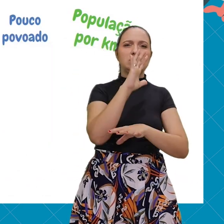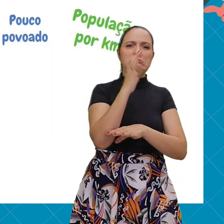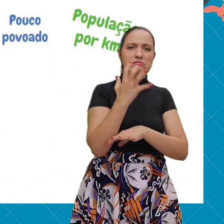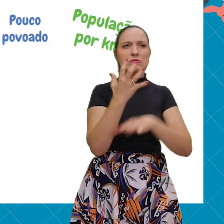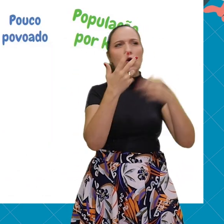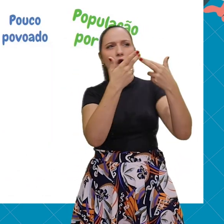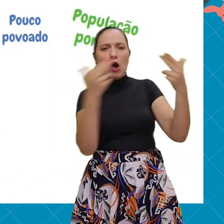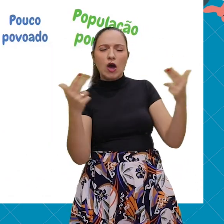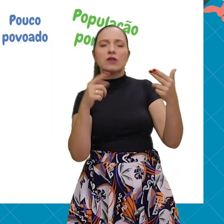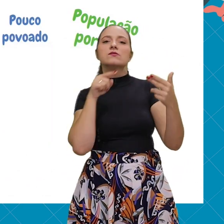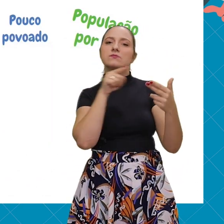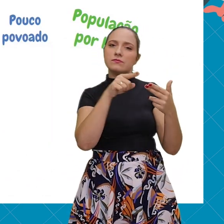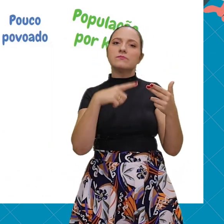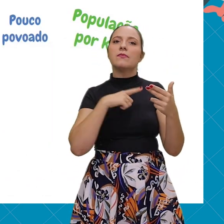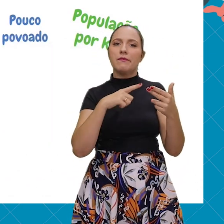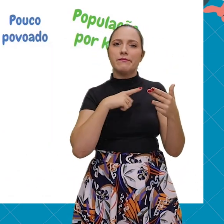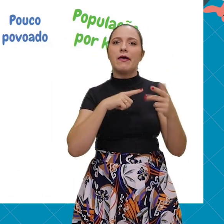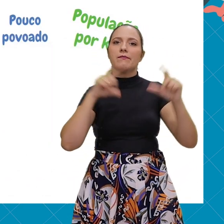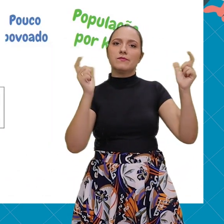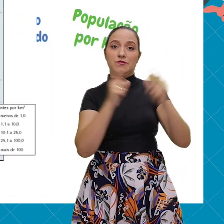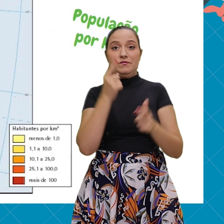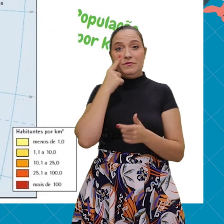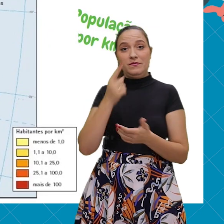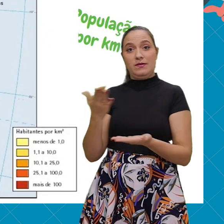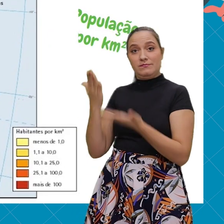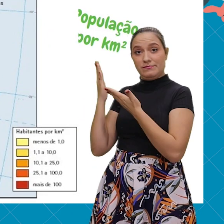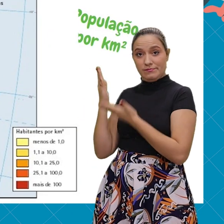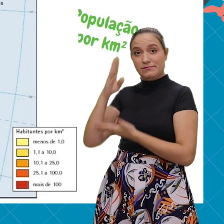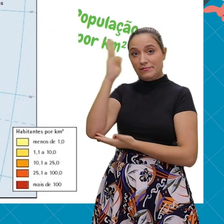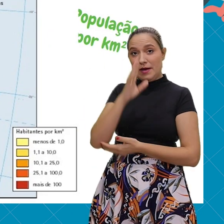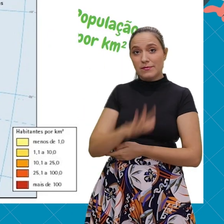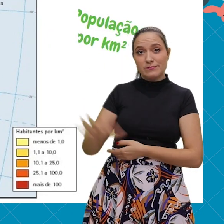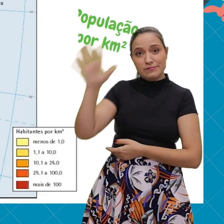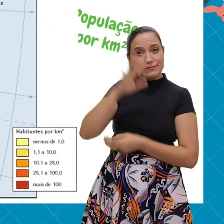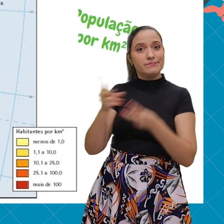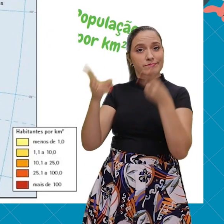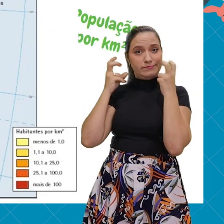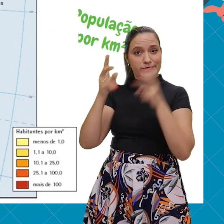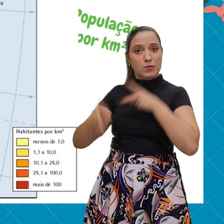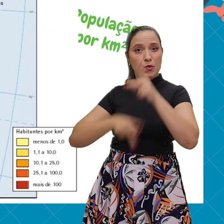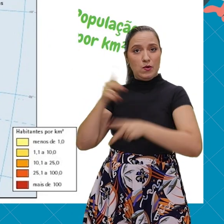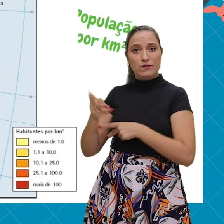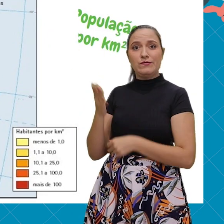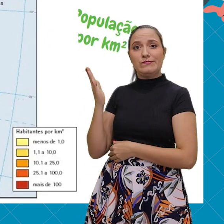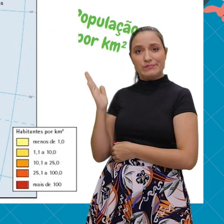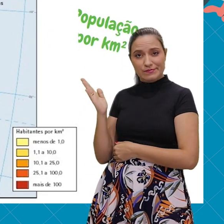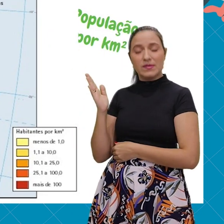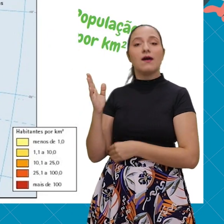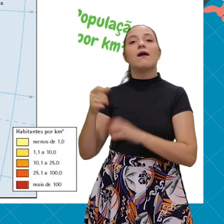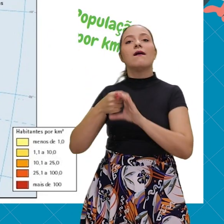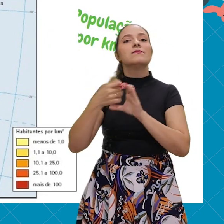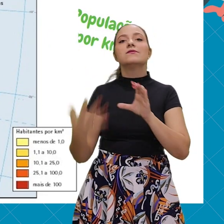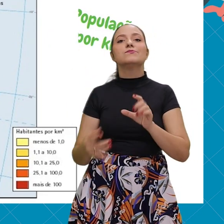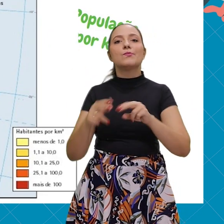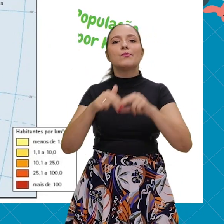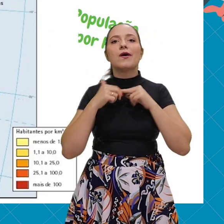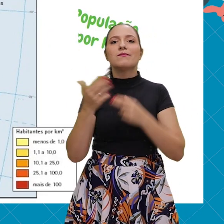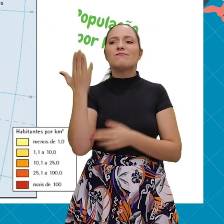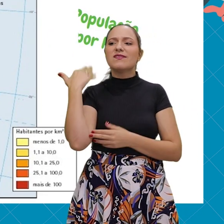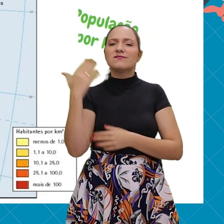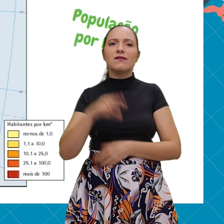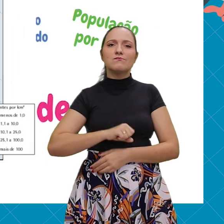avançamos em direção ao interior. Isso fica bem nítido neste mapinha aí, preste atenção. E essa característica se deve principalmente ao modelo